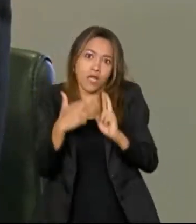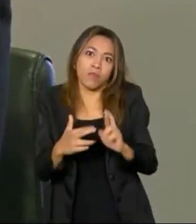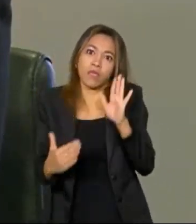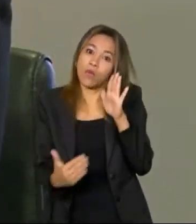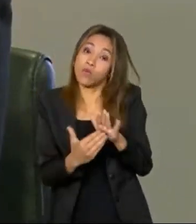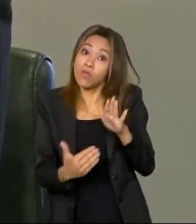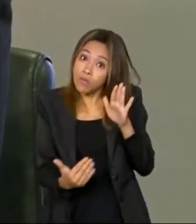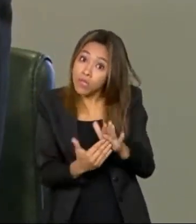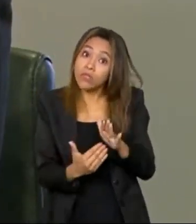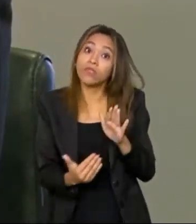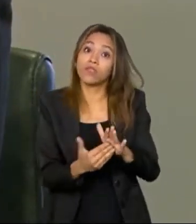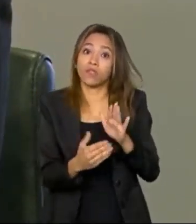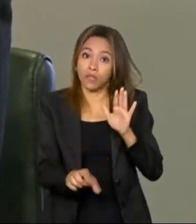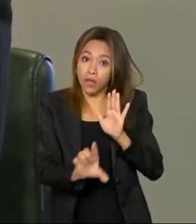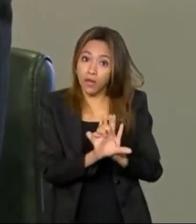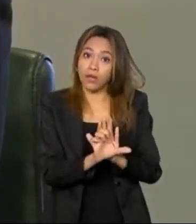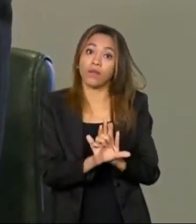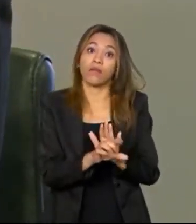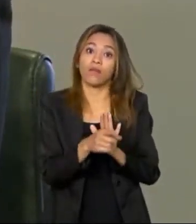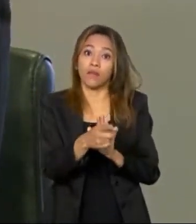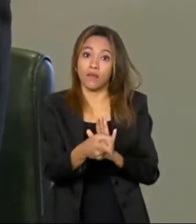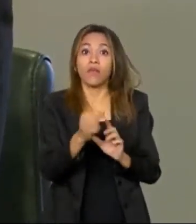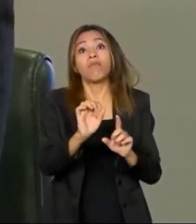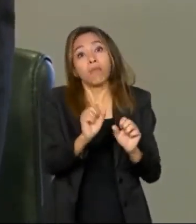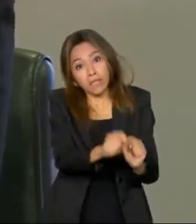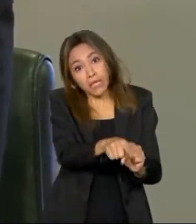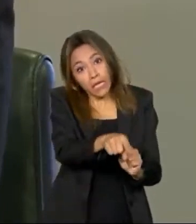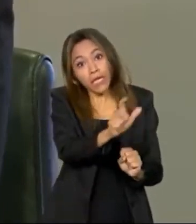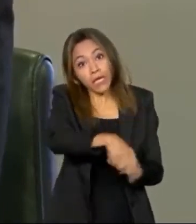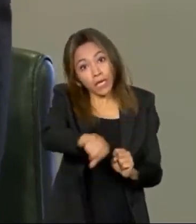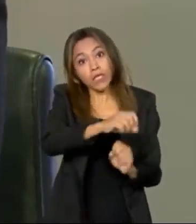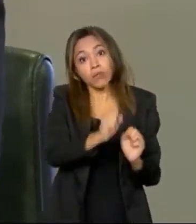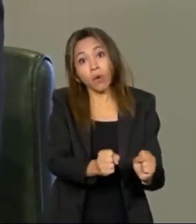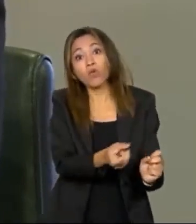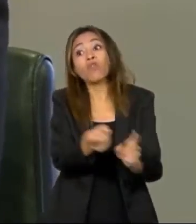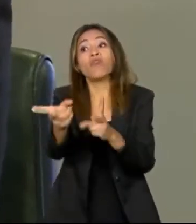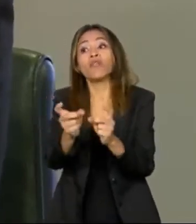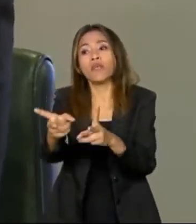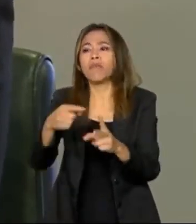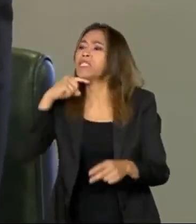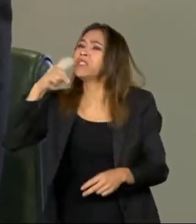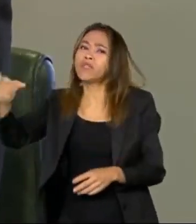de emissão, mas, ao mesmo tempo, quer que o agro possa vender crédito de carbono. Mas aí ninguém vai comprar.